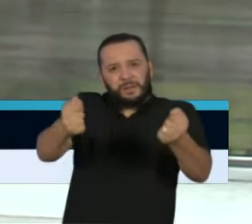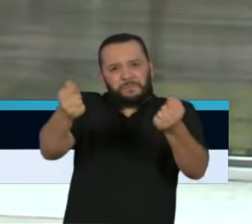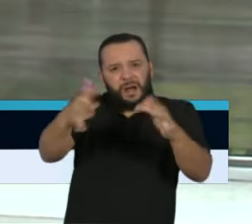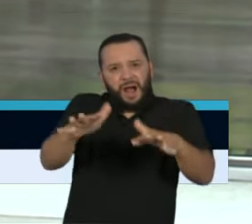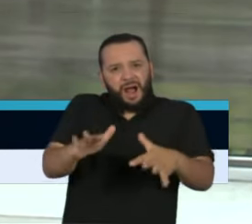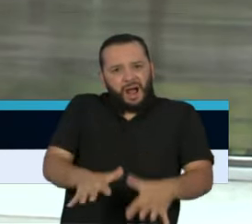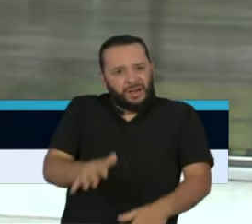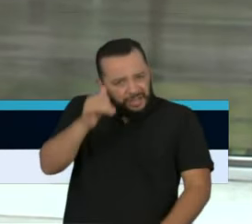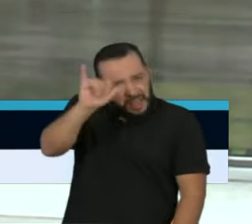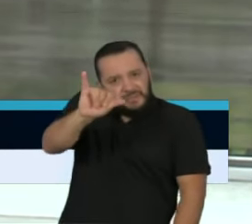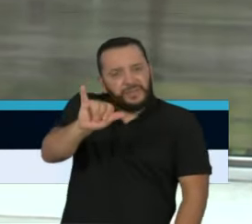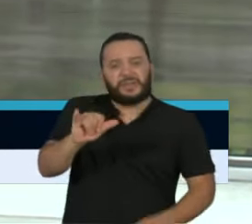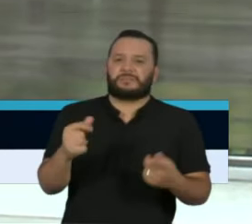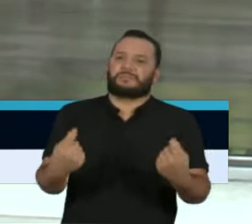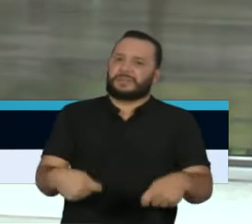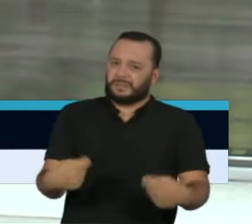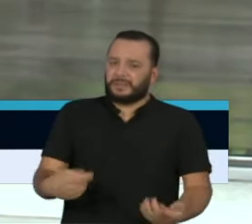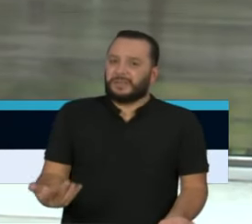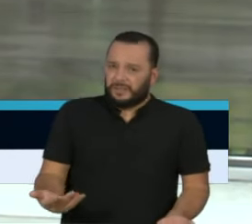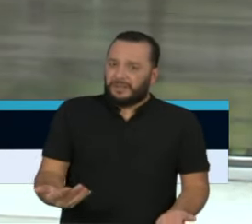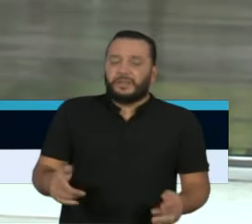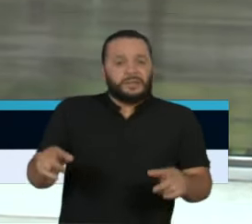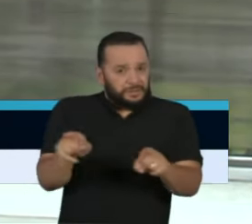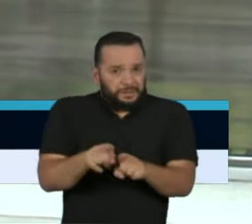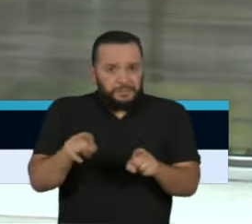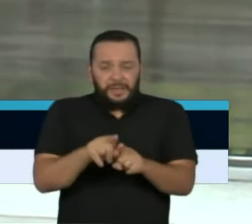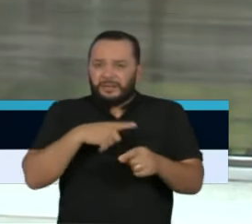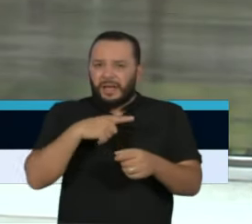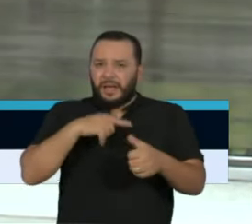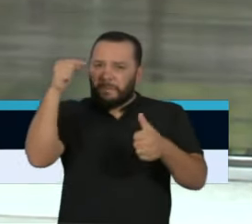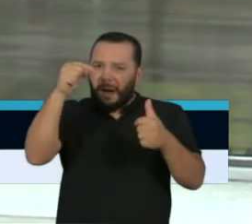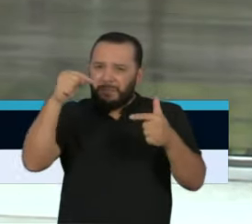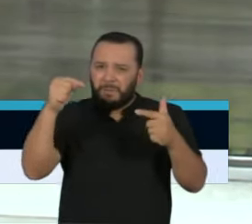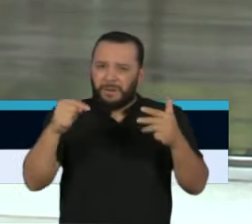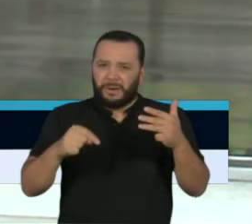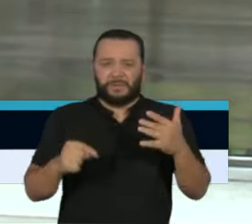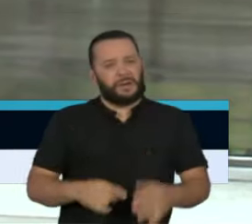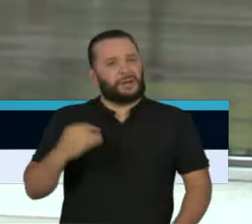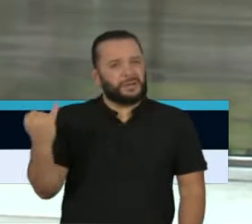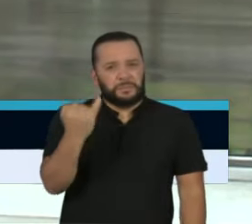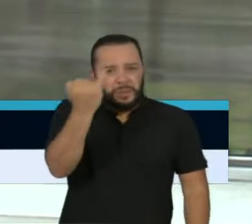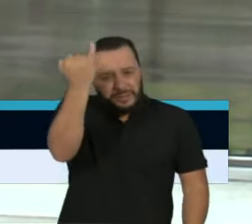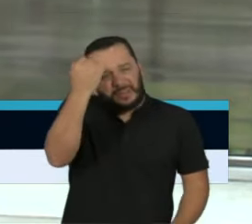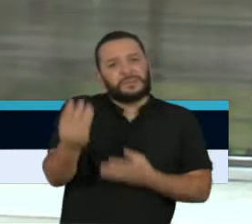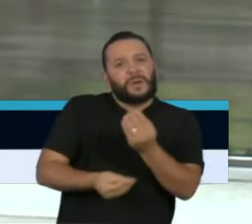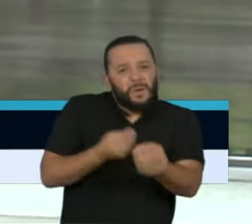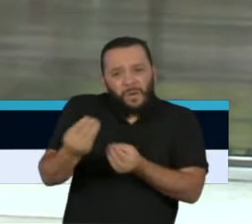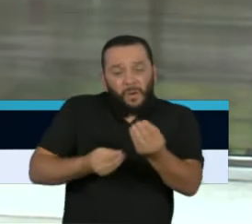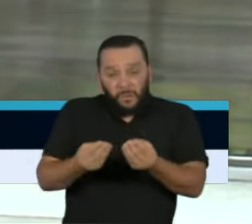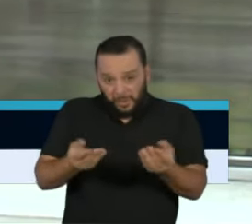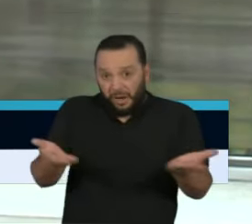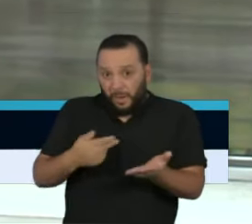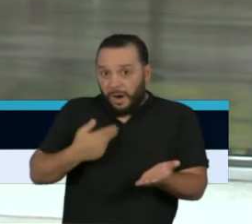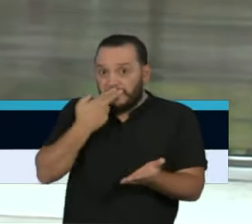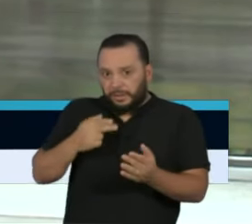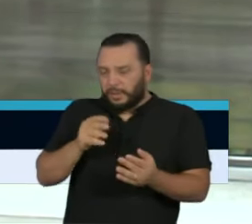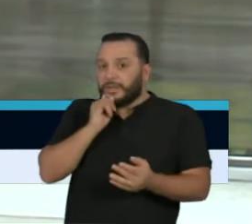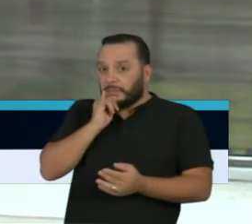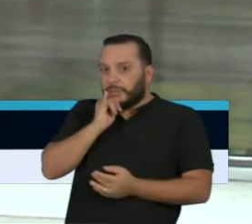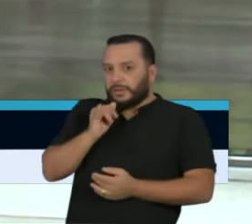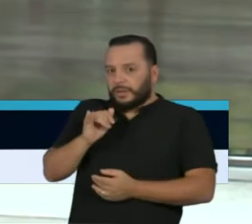estados. Elencamos aqui pontos básicos importantes neste encaminhamento que está sendo feito agora, após o